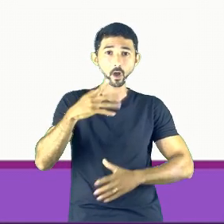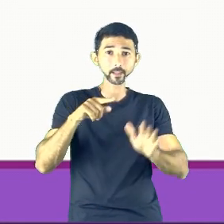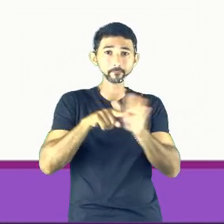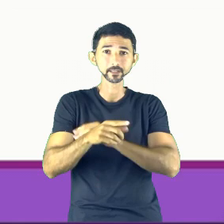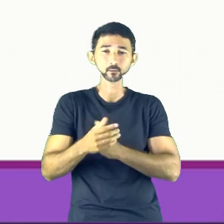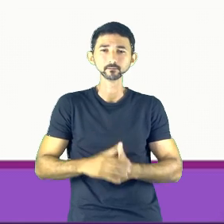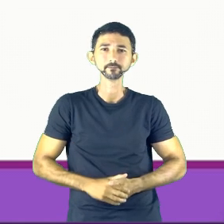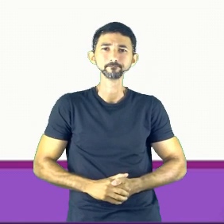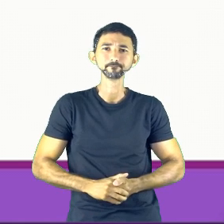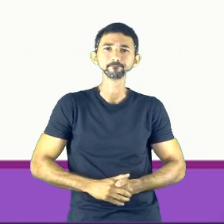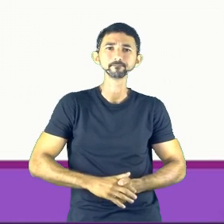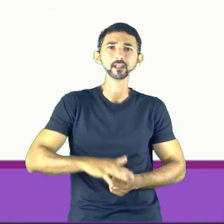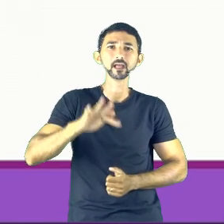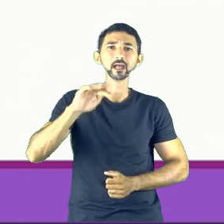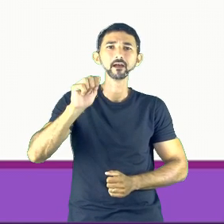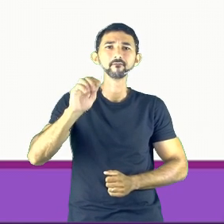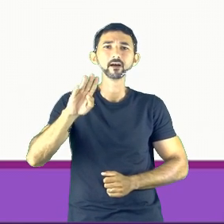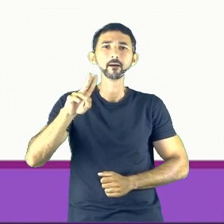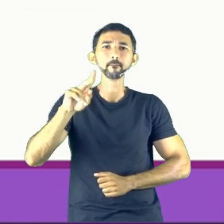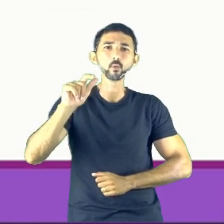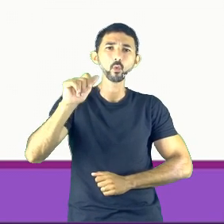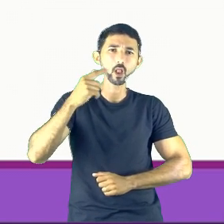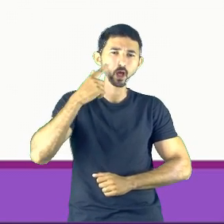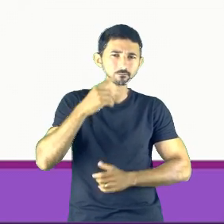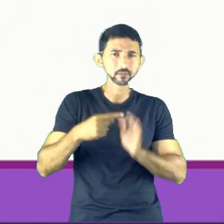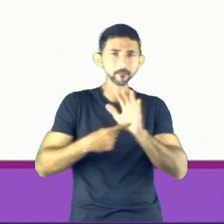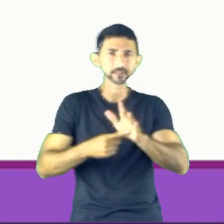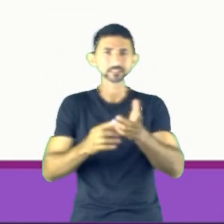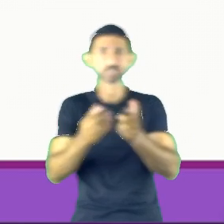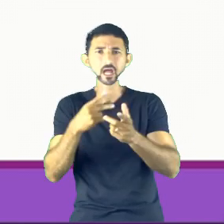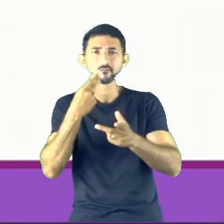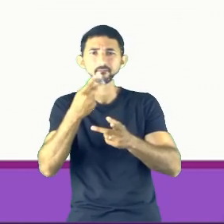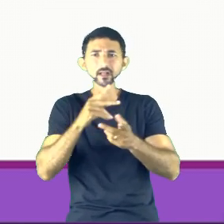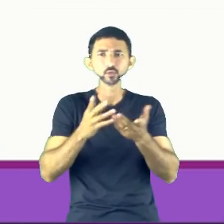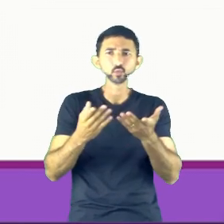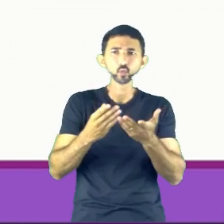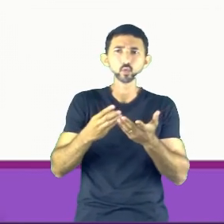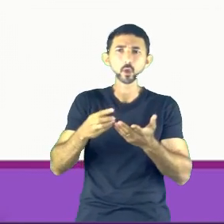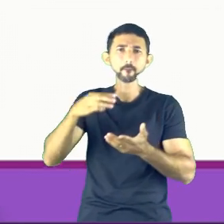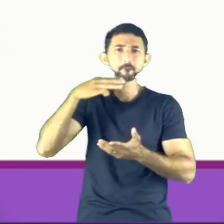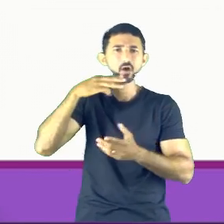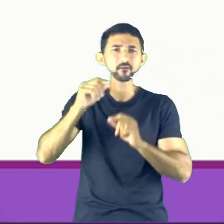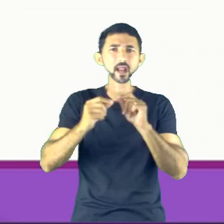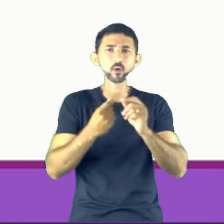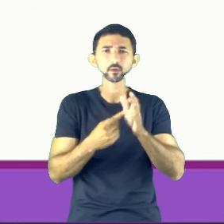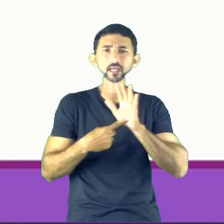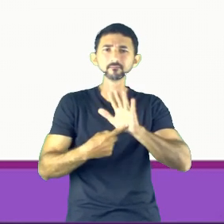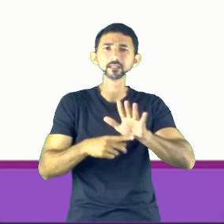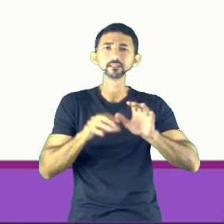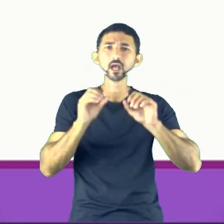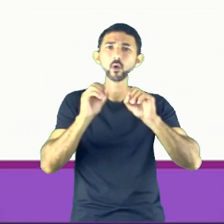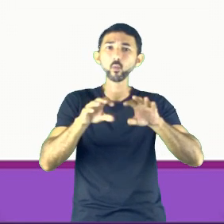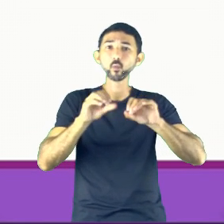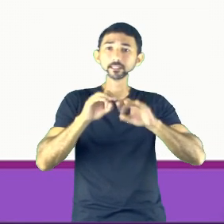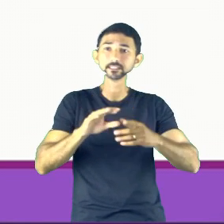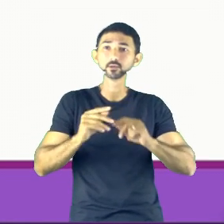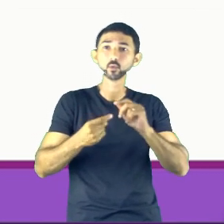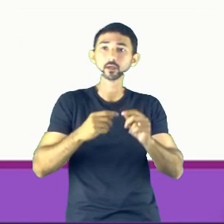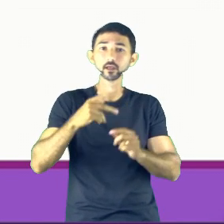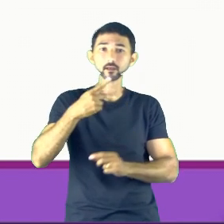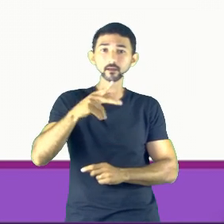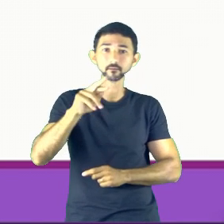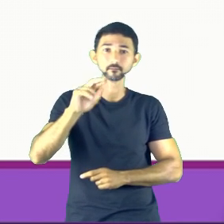aqui para a quarta questão. A fábula é uma narrativa curta que geralmente apresenta uma moral, ou seja, transmite